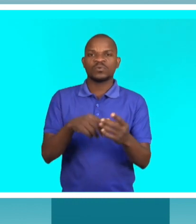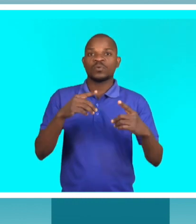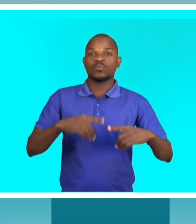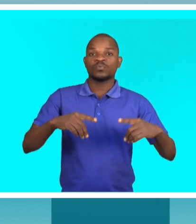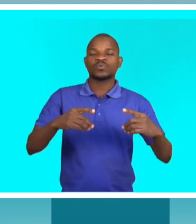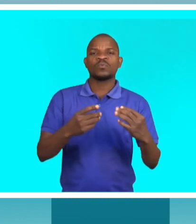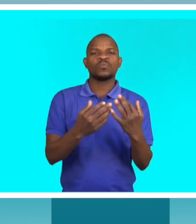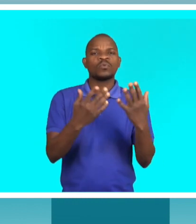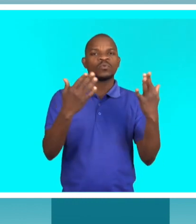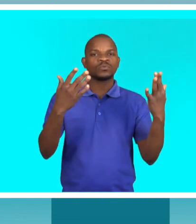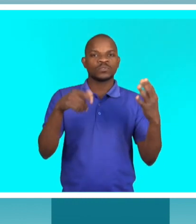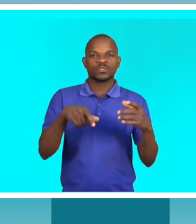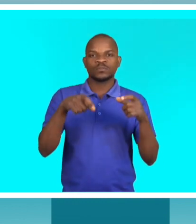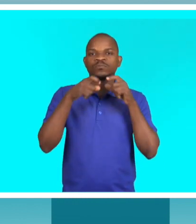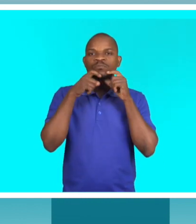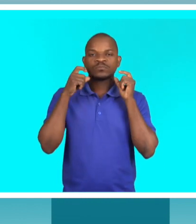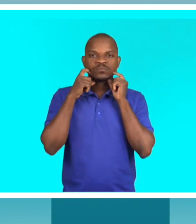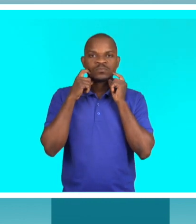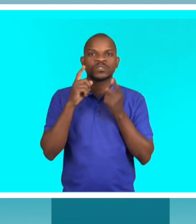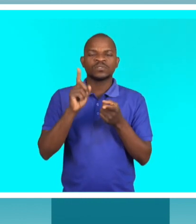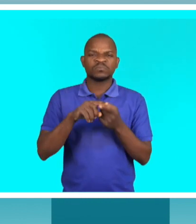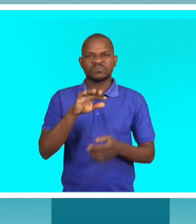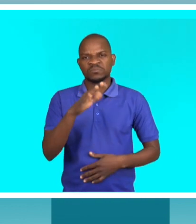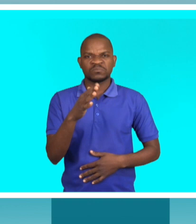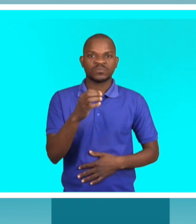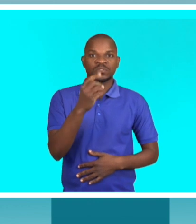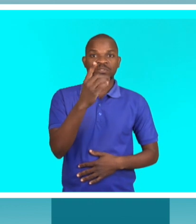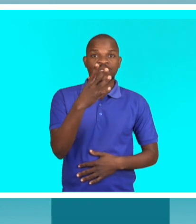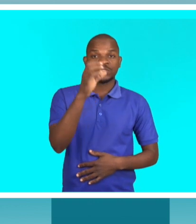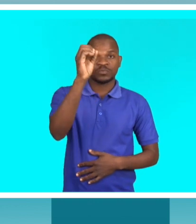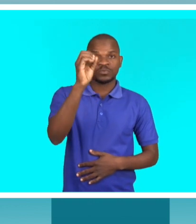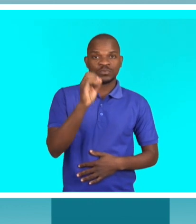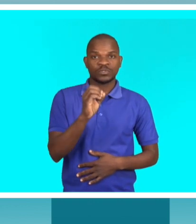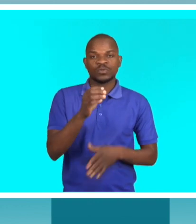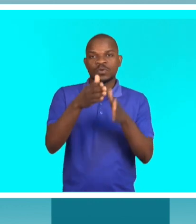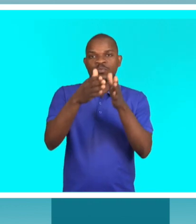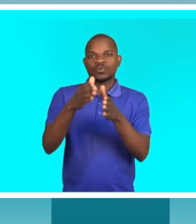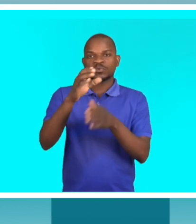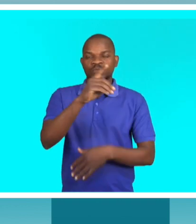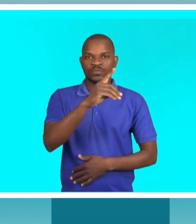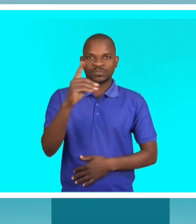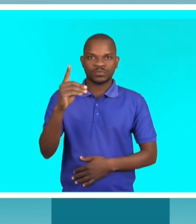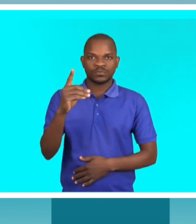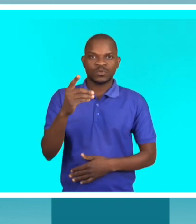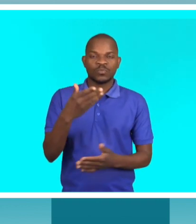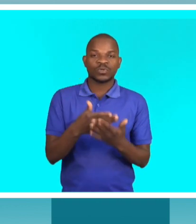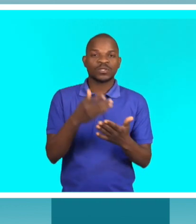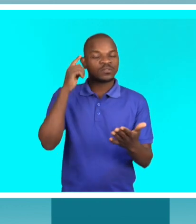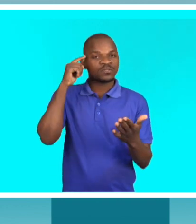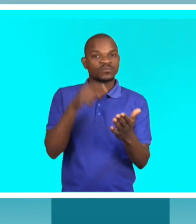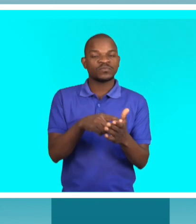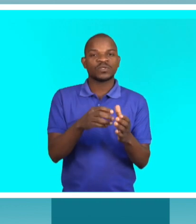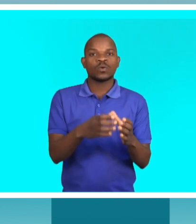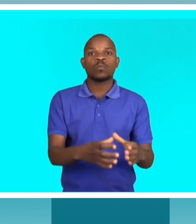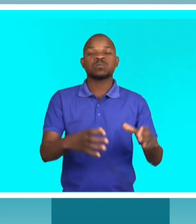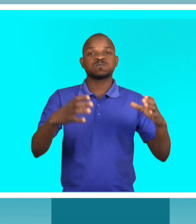extremamente numerosa em Moçambique. Estamos a falar de pelo menos 15% de pessoas com deficiência em Moçambique. Então, é um